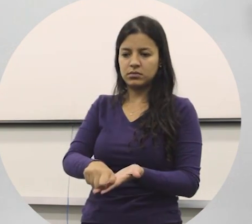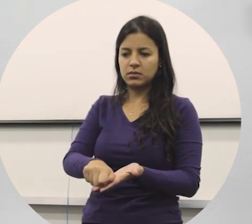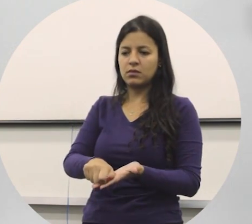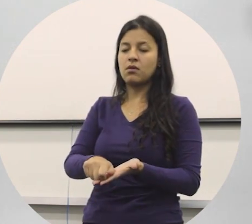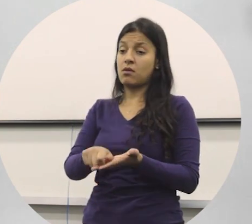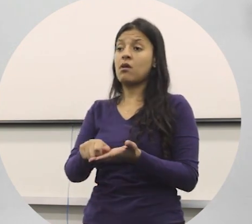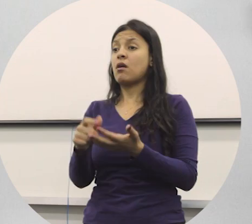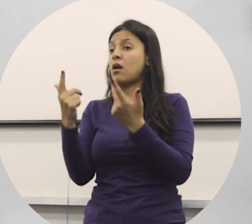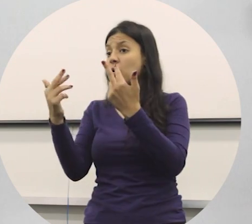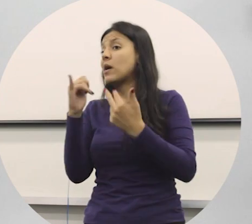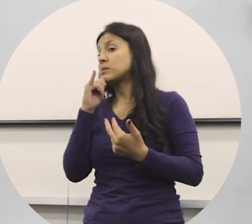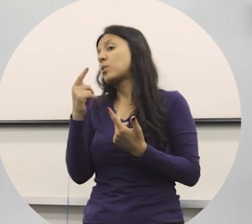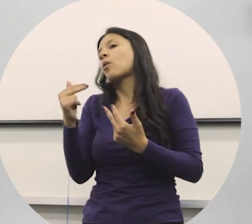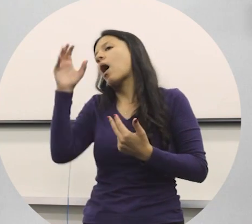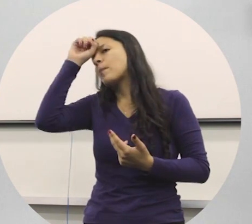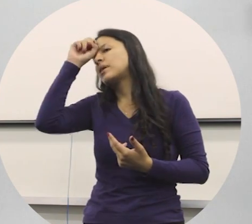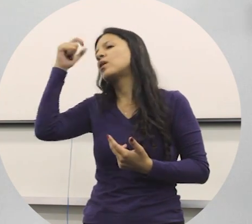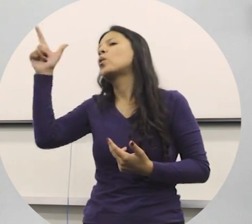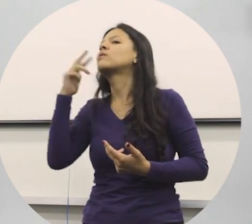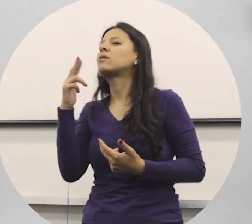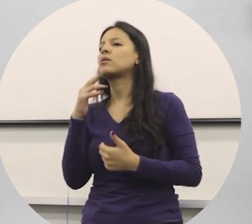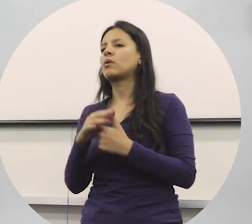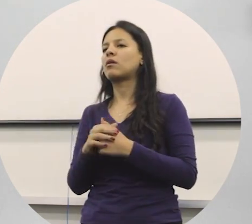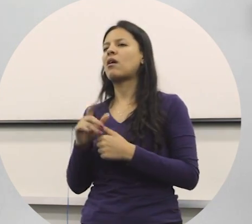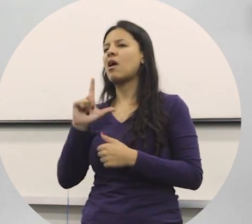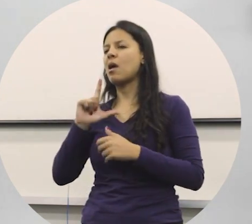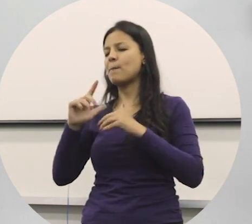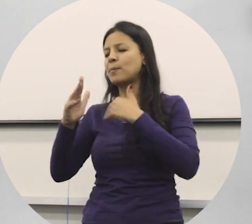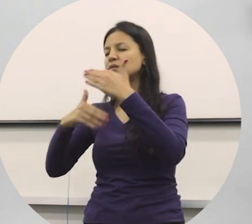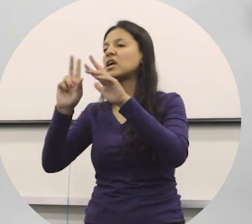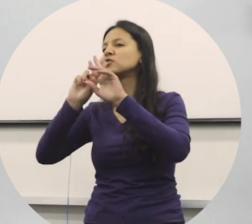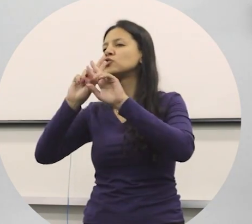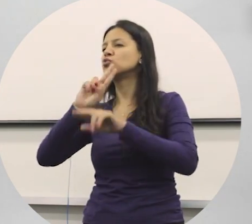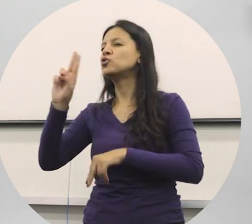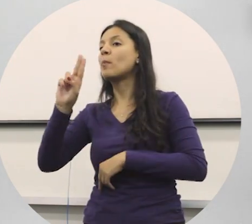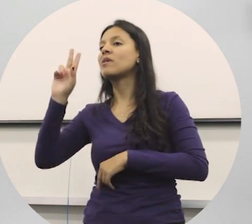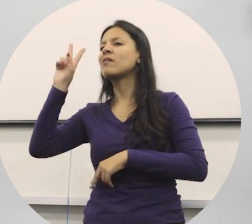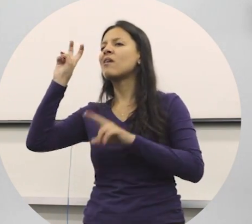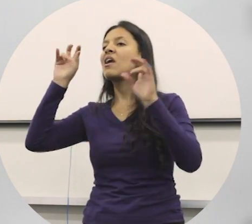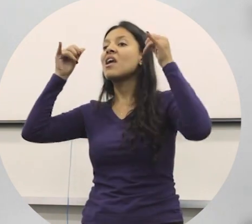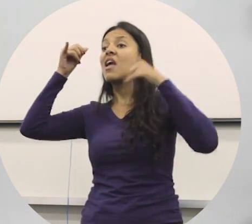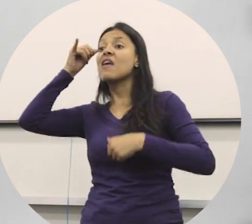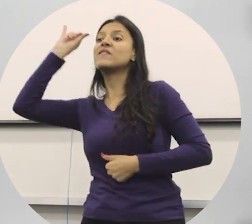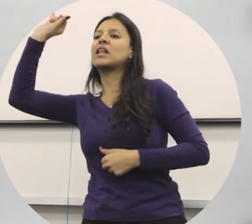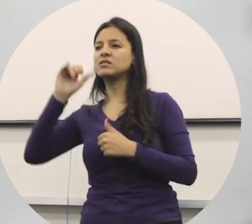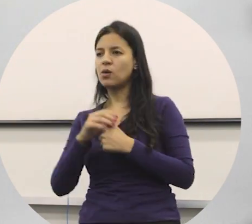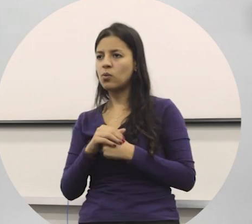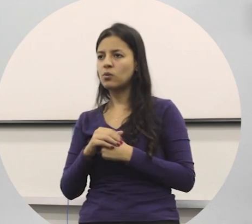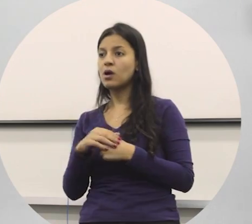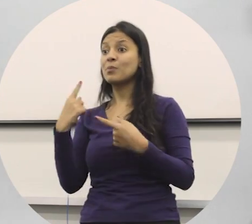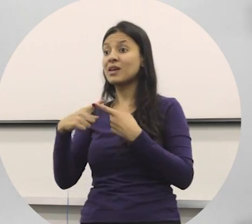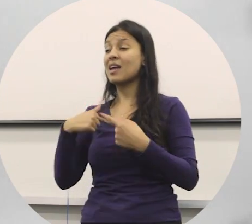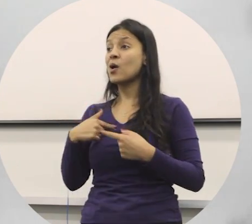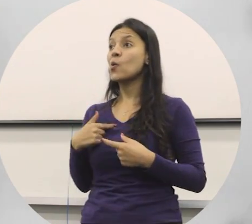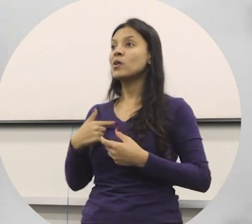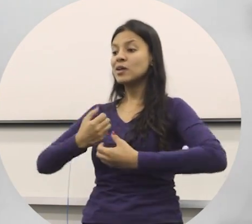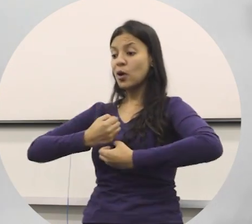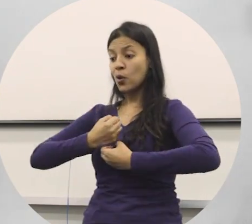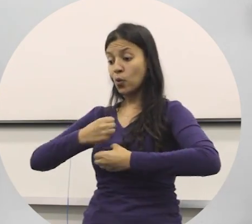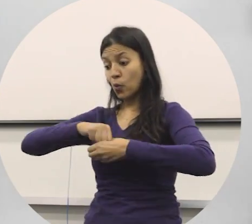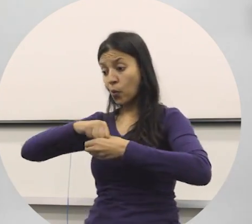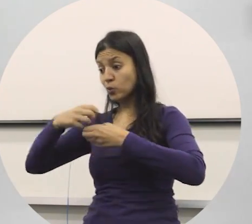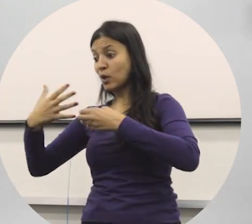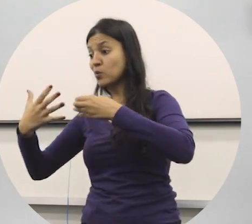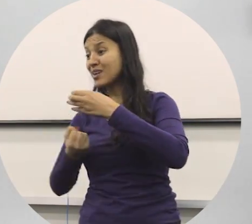que acontece quando a gente está aprendendo língua também, que é o processo de evitação. Eu quero falar uma coisa, mas eu não tenho aqueles recursos para falar aquilo tudo. Então, eu começo a achar